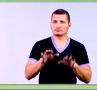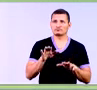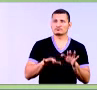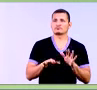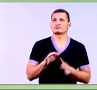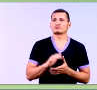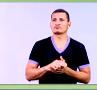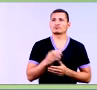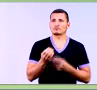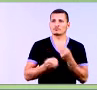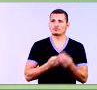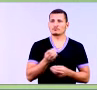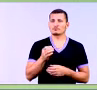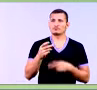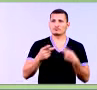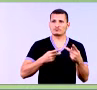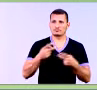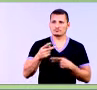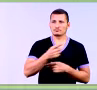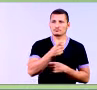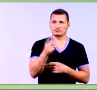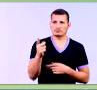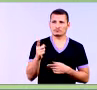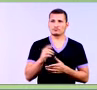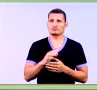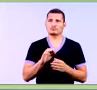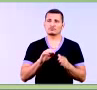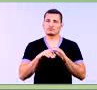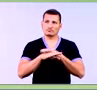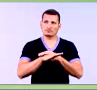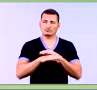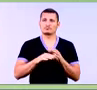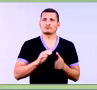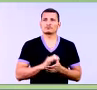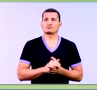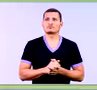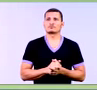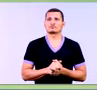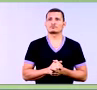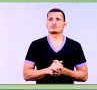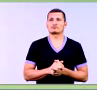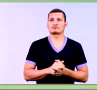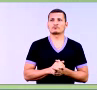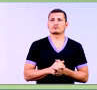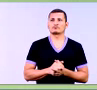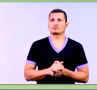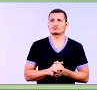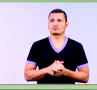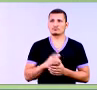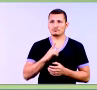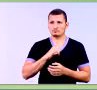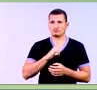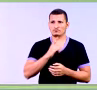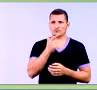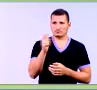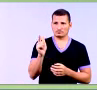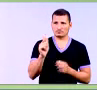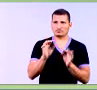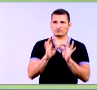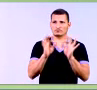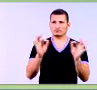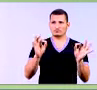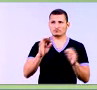o projeto de vocês está armazenado. Aqui nós temos um outro arquivo, que é um